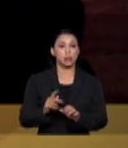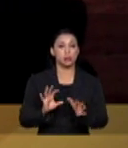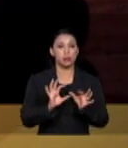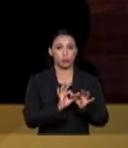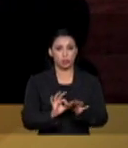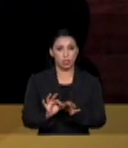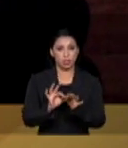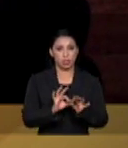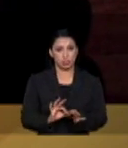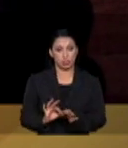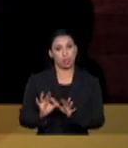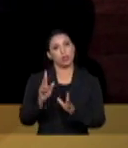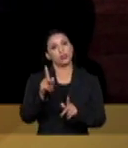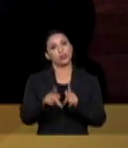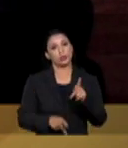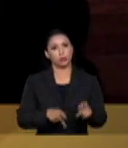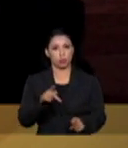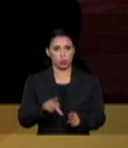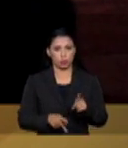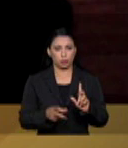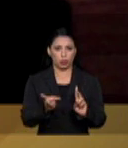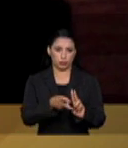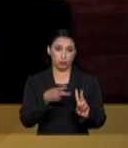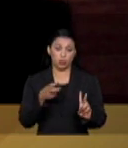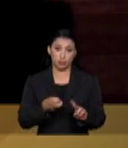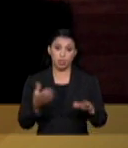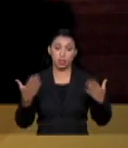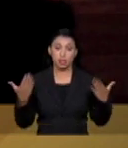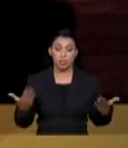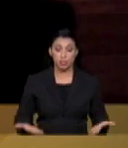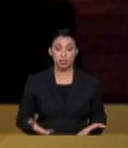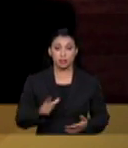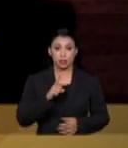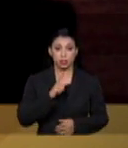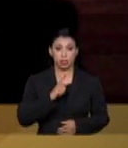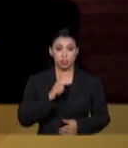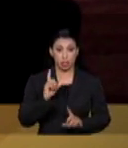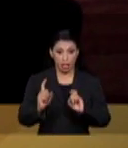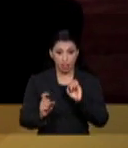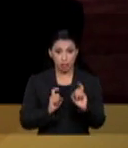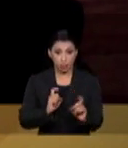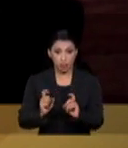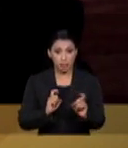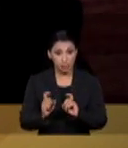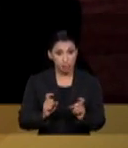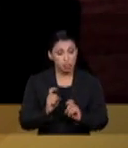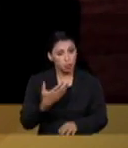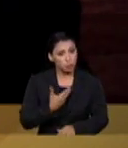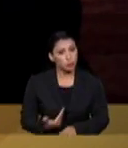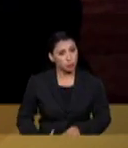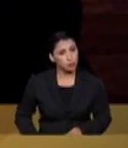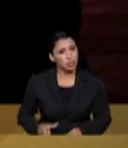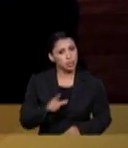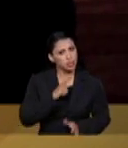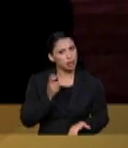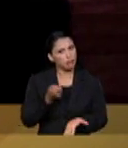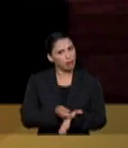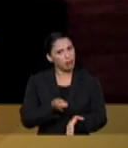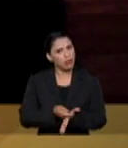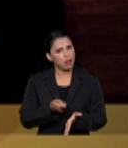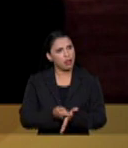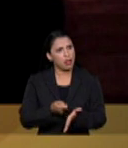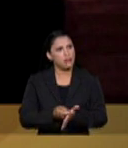Sam obrigações perante a administração pública consistindo em dever